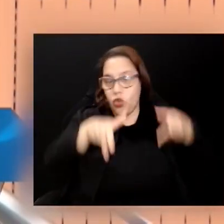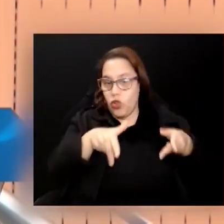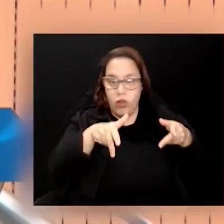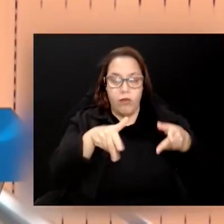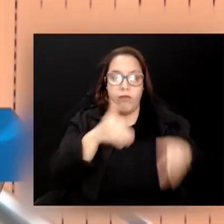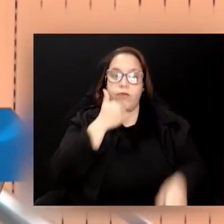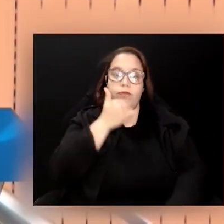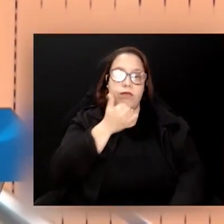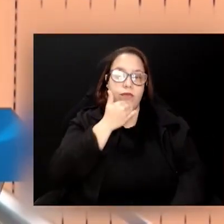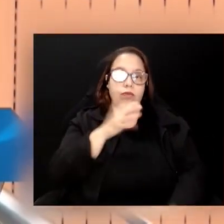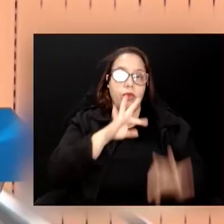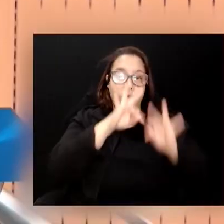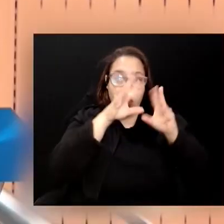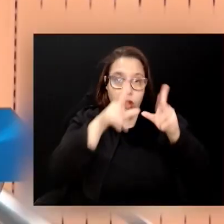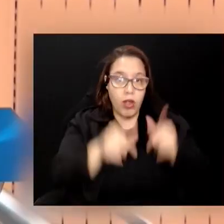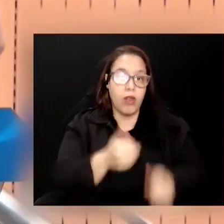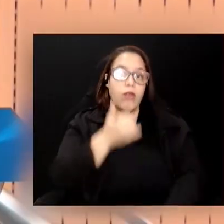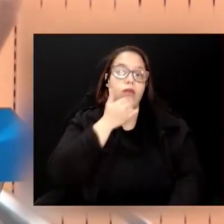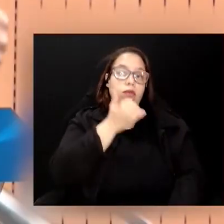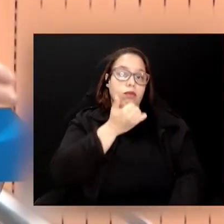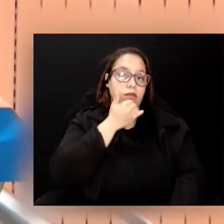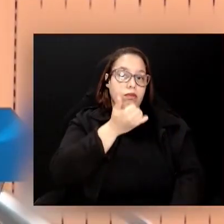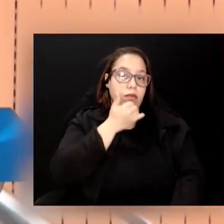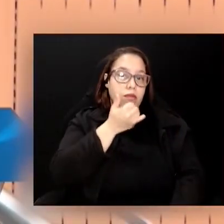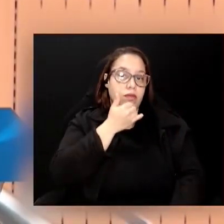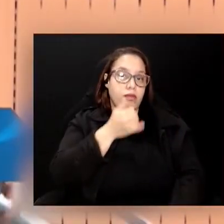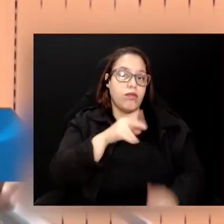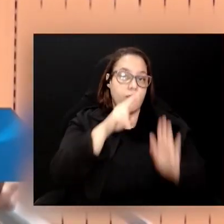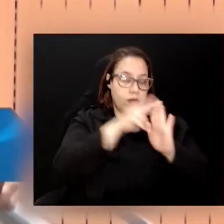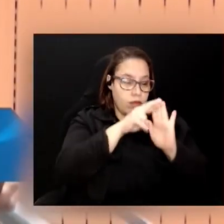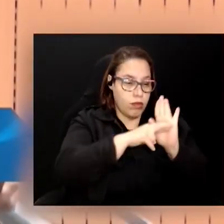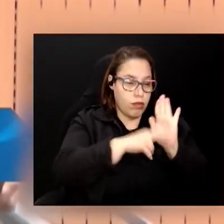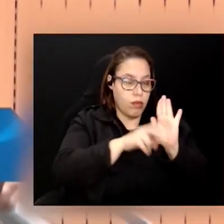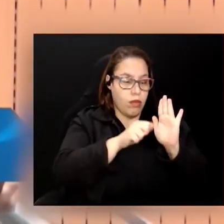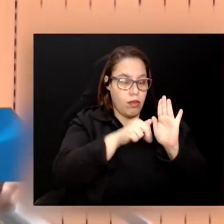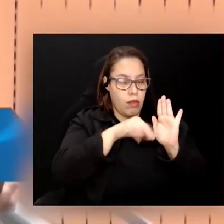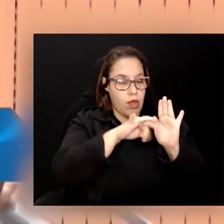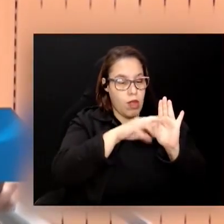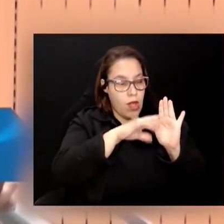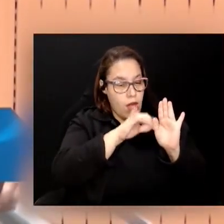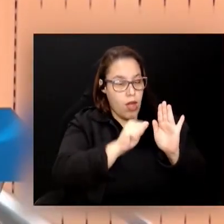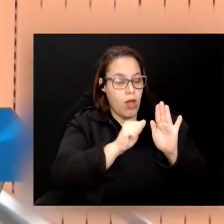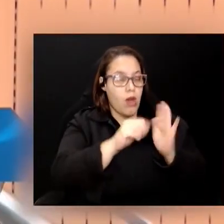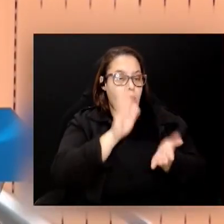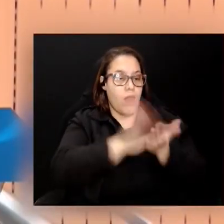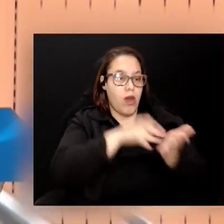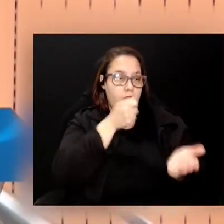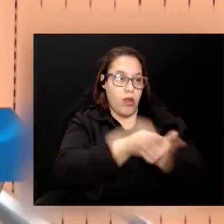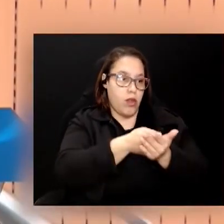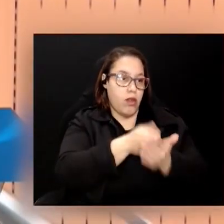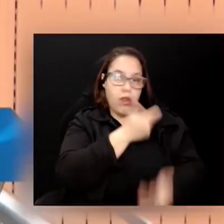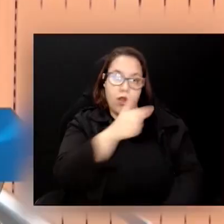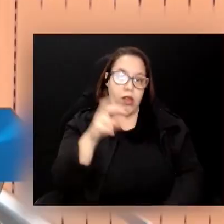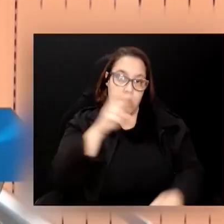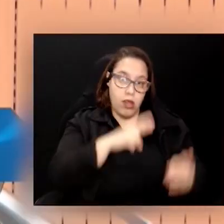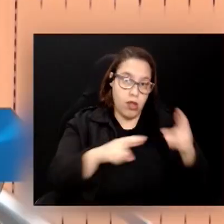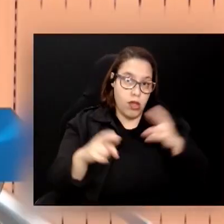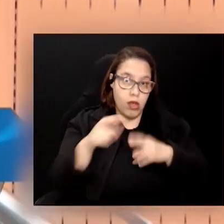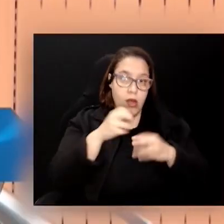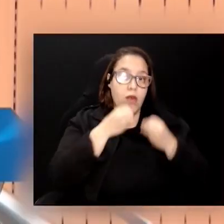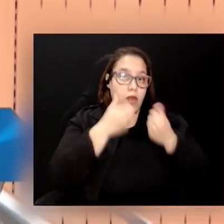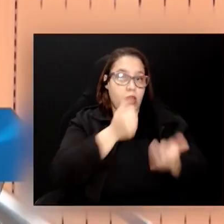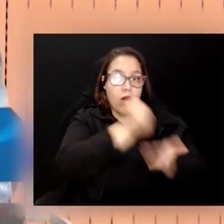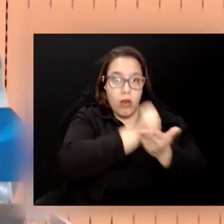todo, não adianta fazer regramento e dar anistia de multa. Aí vão falar, mas não tem fiscalização. Pois bem, então contratem